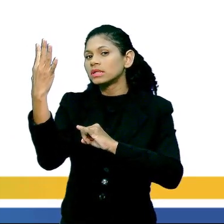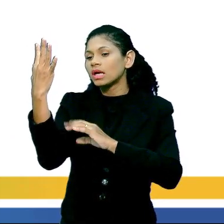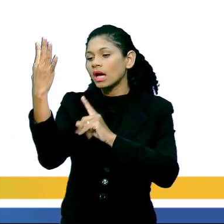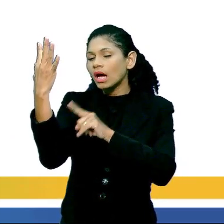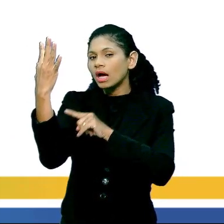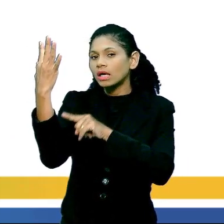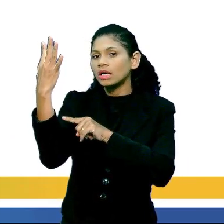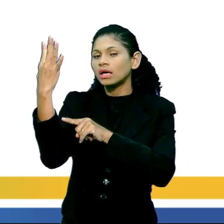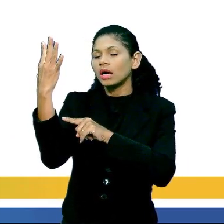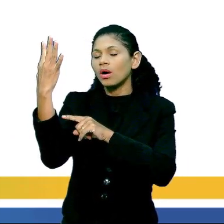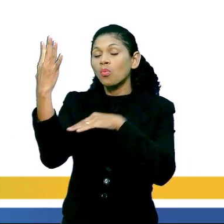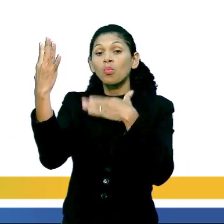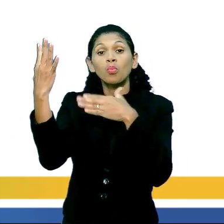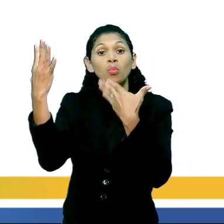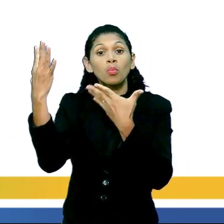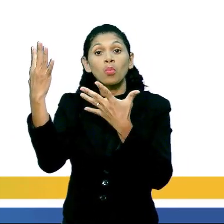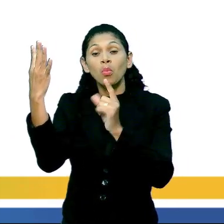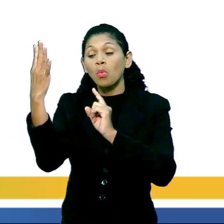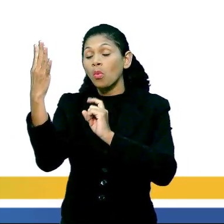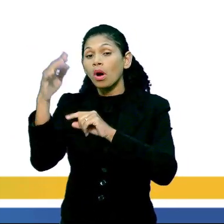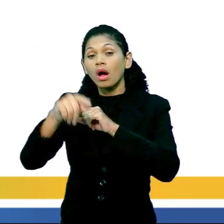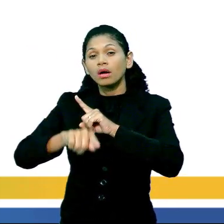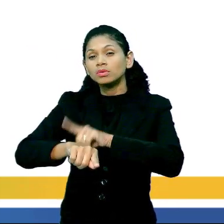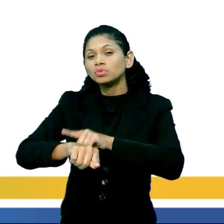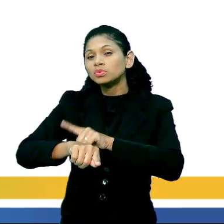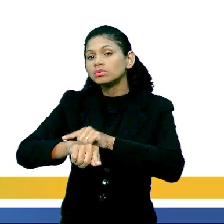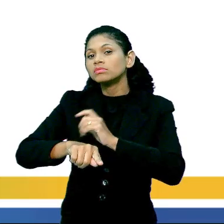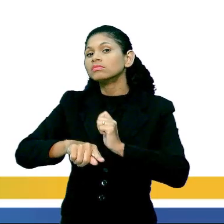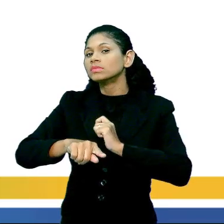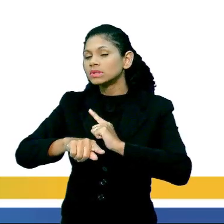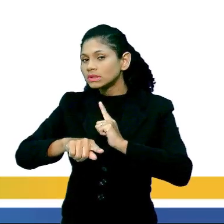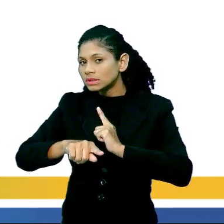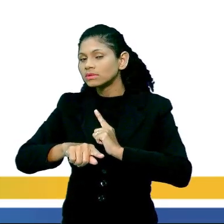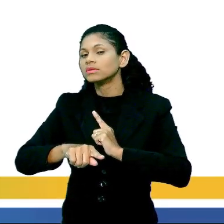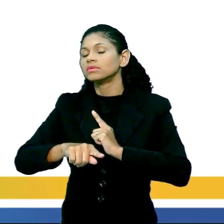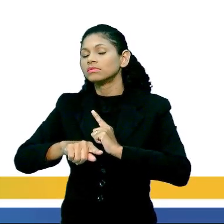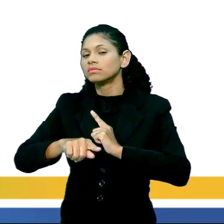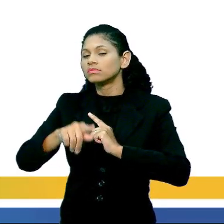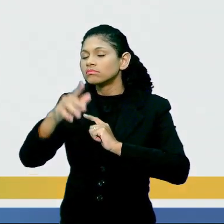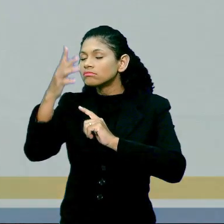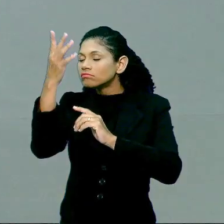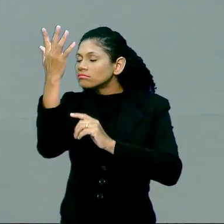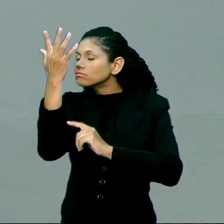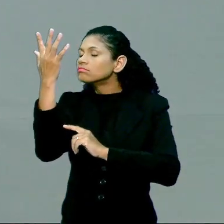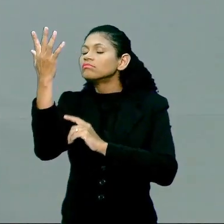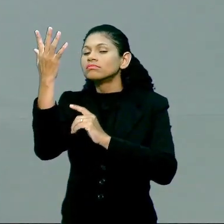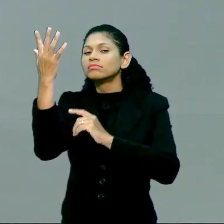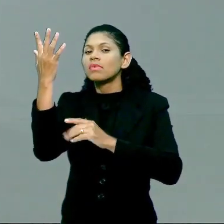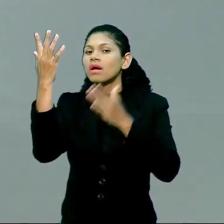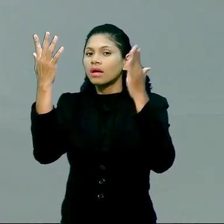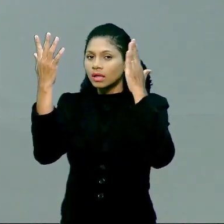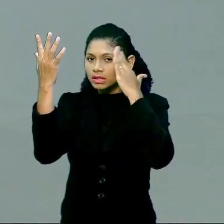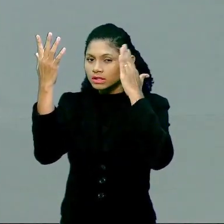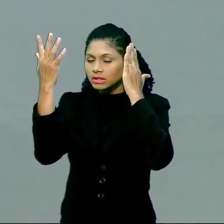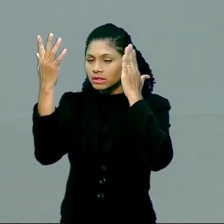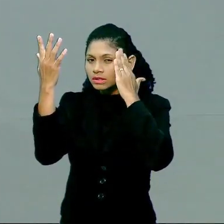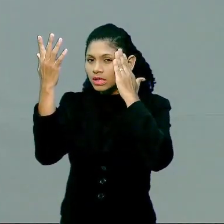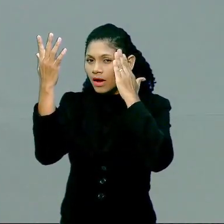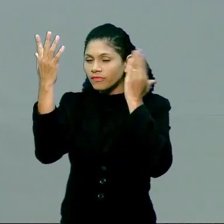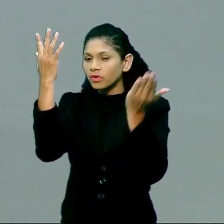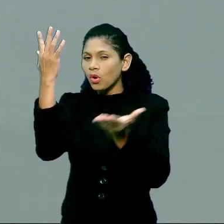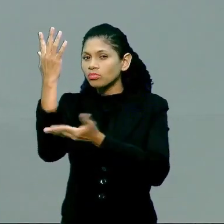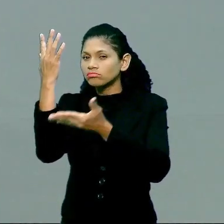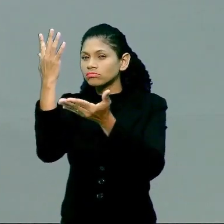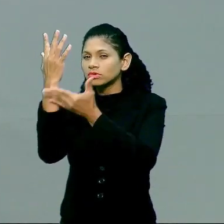Elas têm né e cheirando-as né era ele sabe também se elas foram cortados a tempo ou não